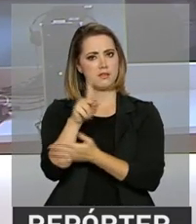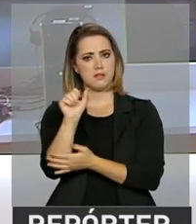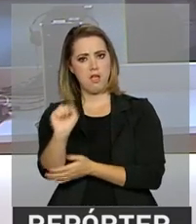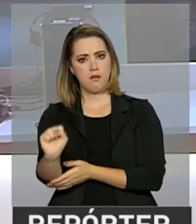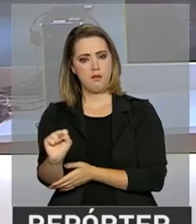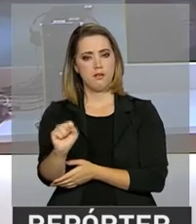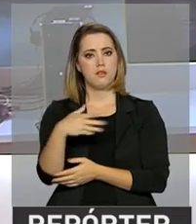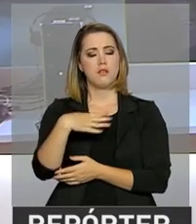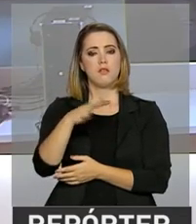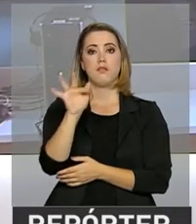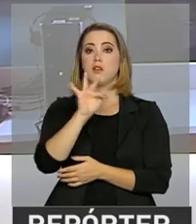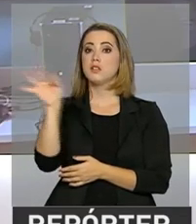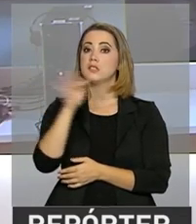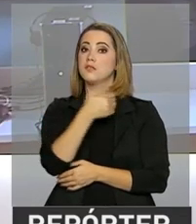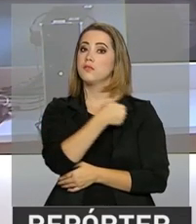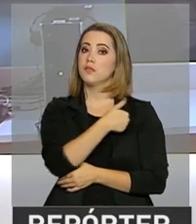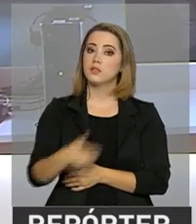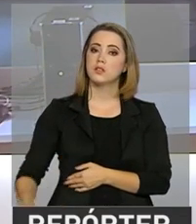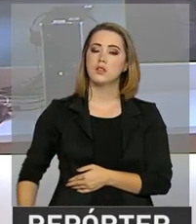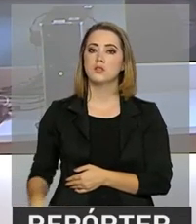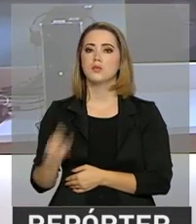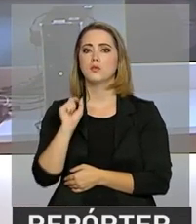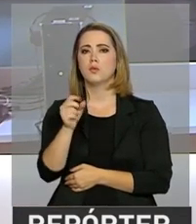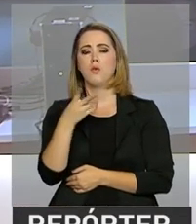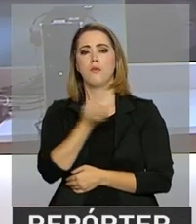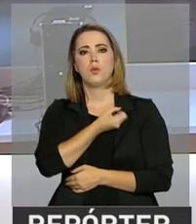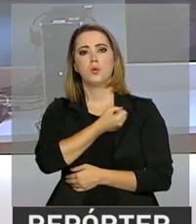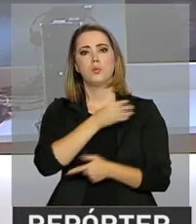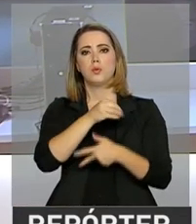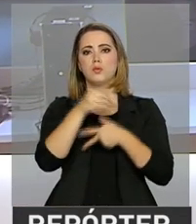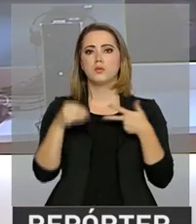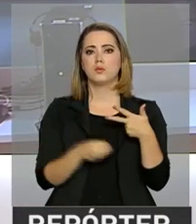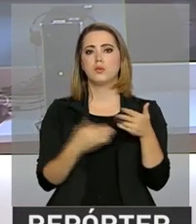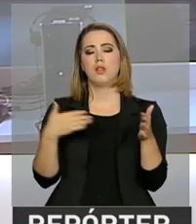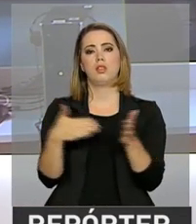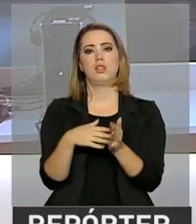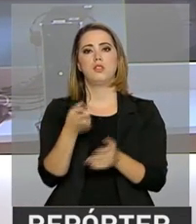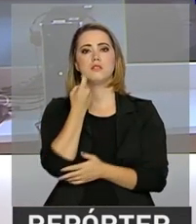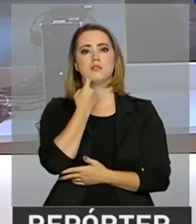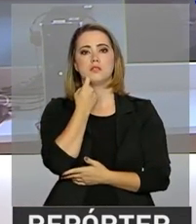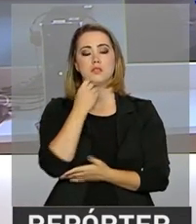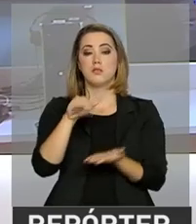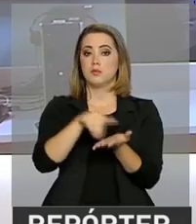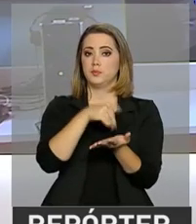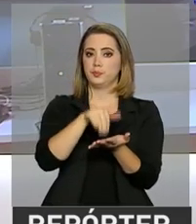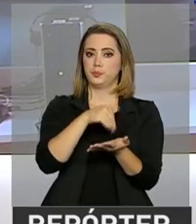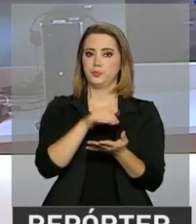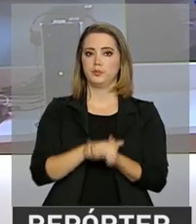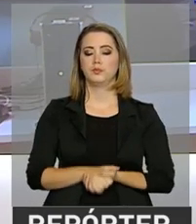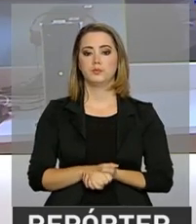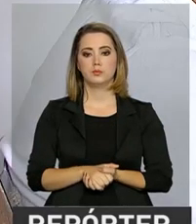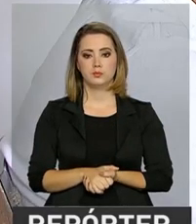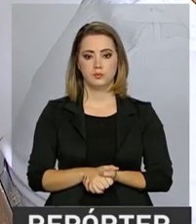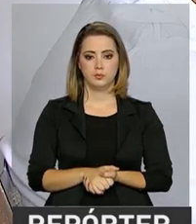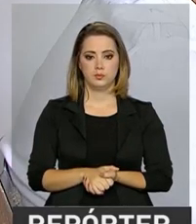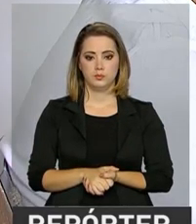em faculdades públicas com base na nota do enem os candidatos têm até sexta feira para fazer a inscrição